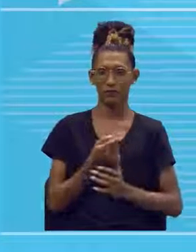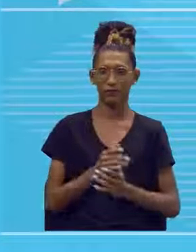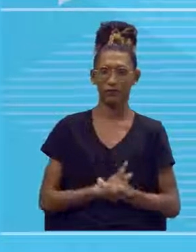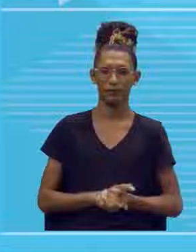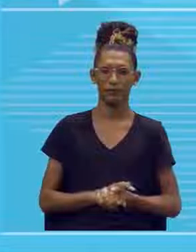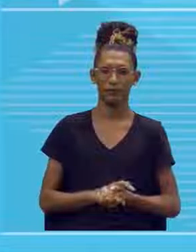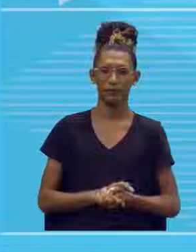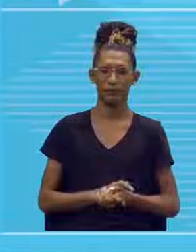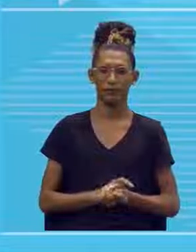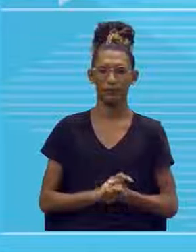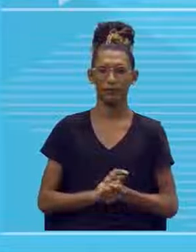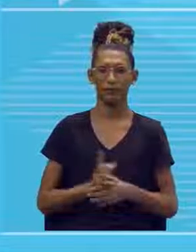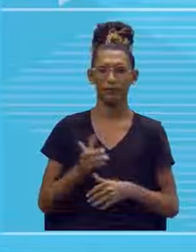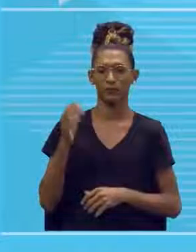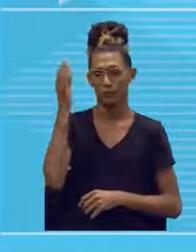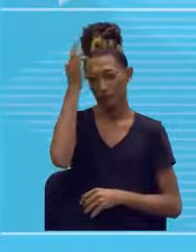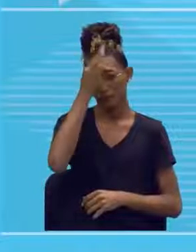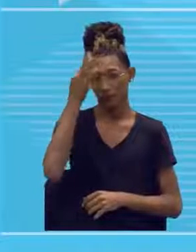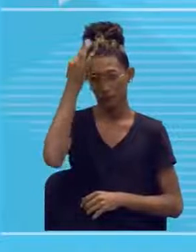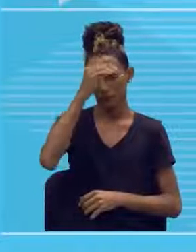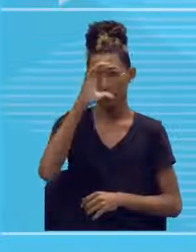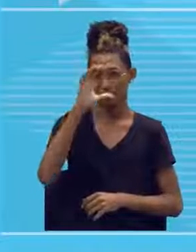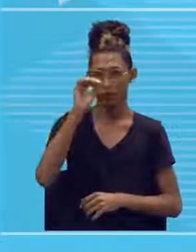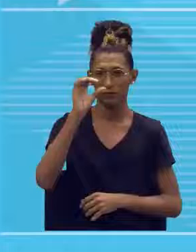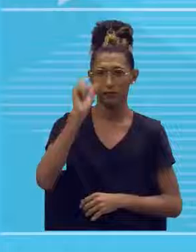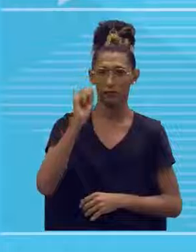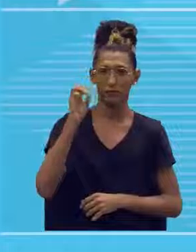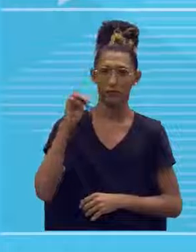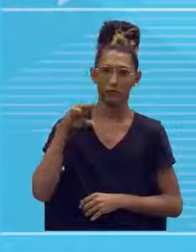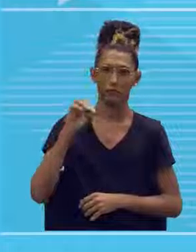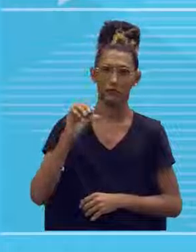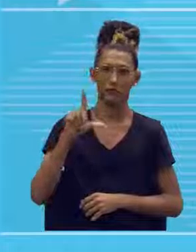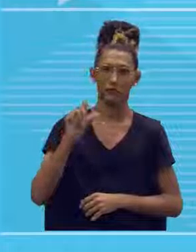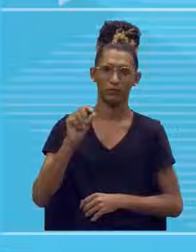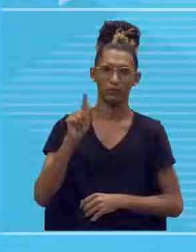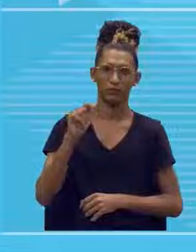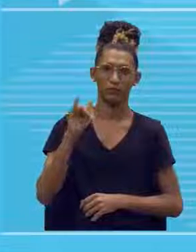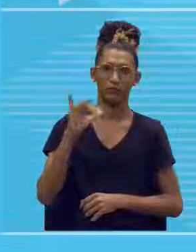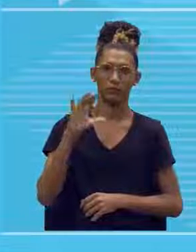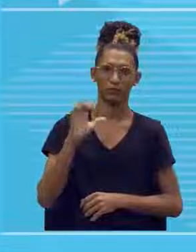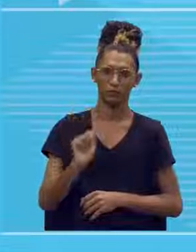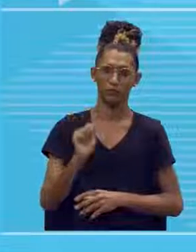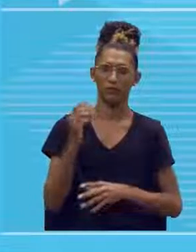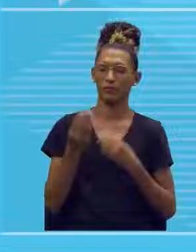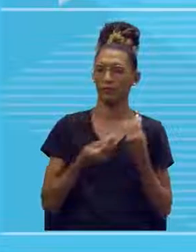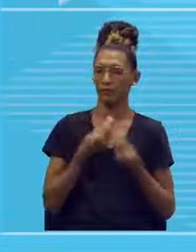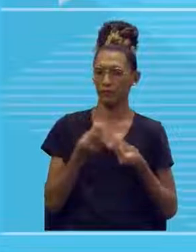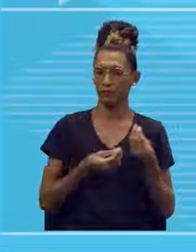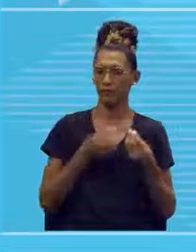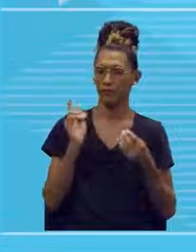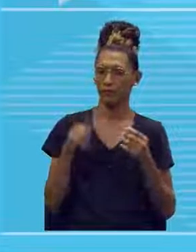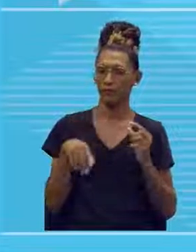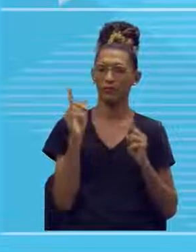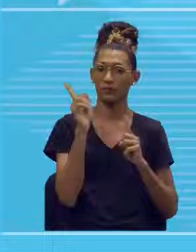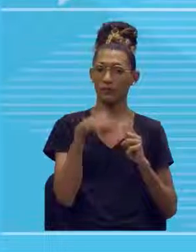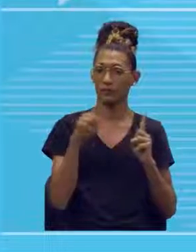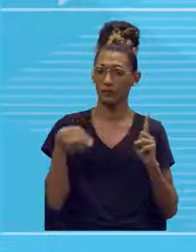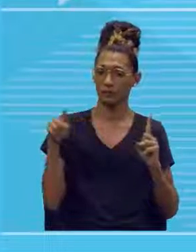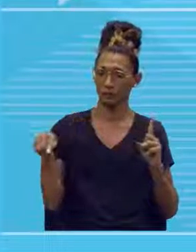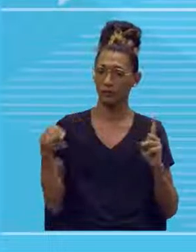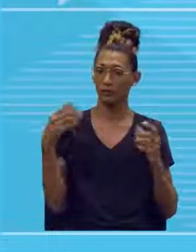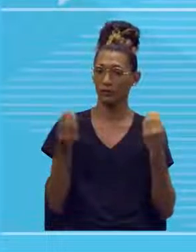épocas a teoria cosmológica celular desse rusted era uma variação